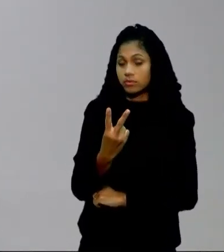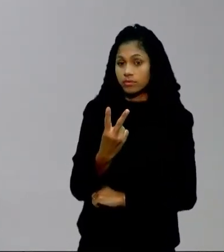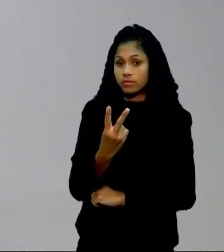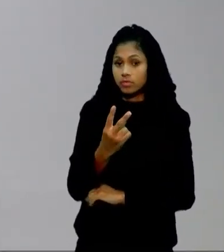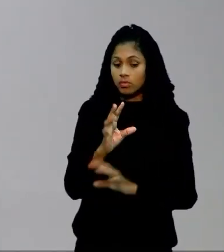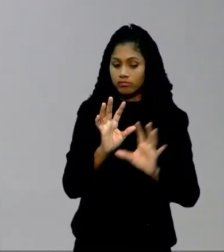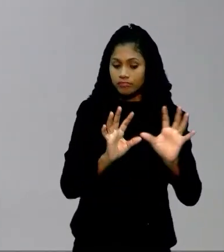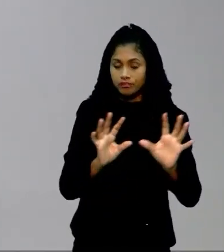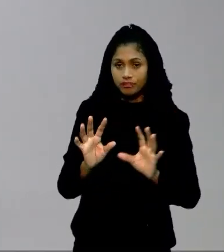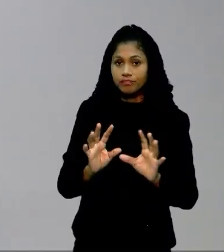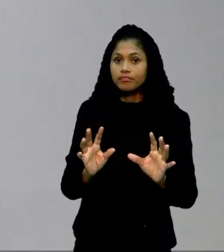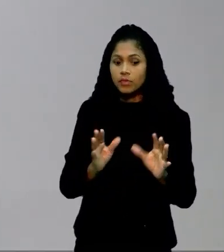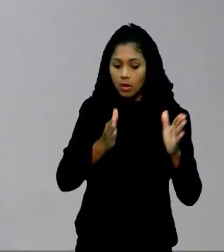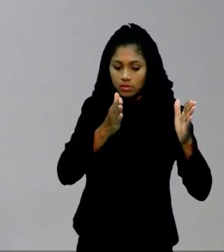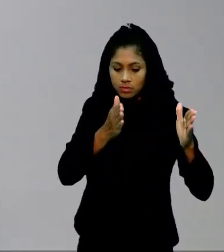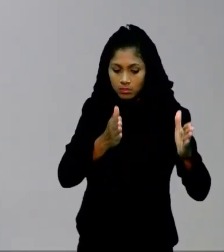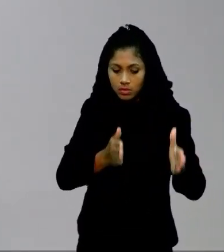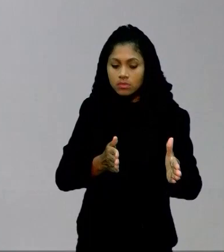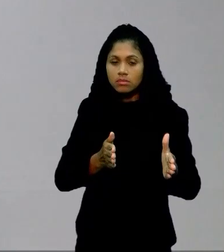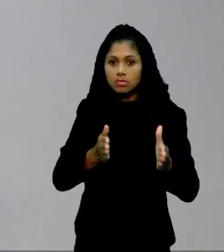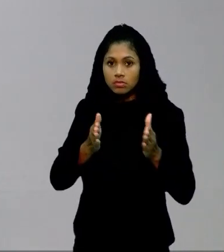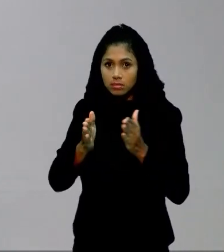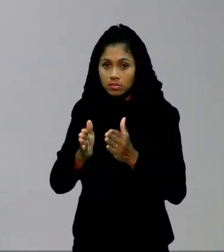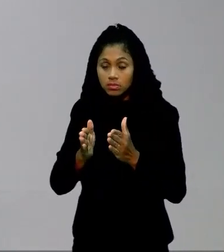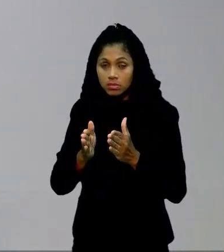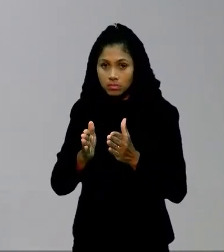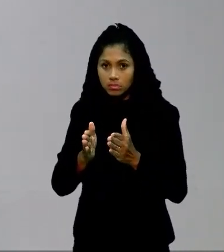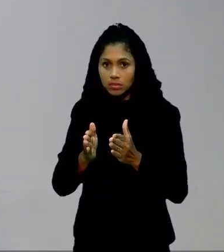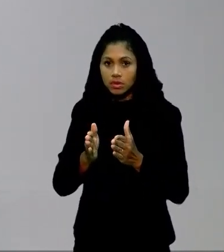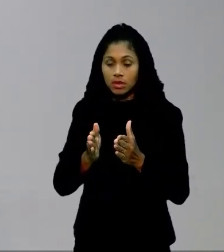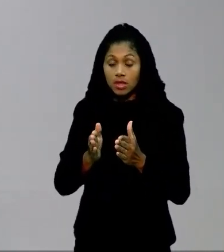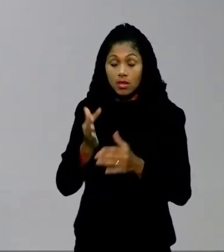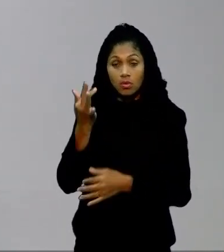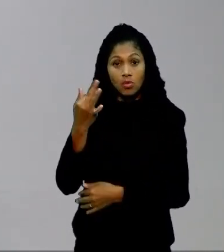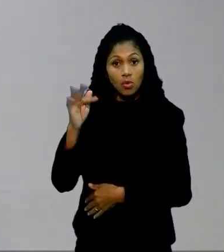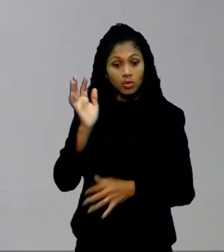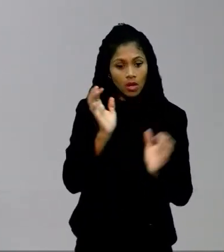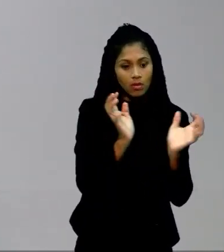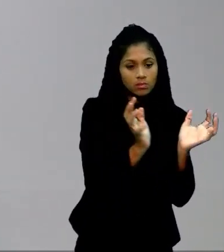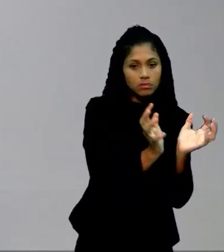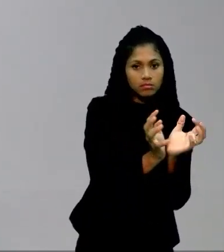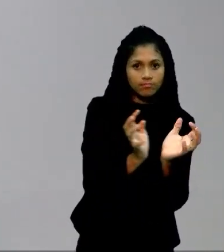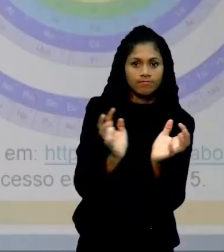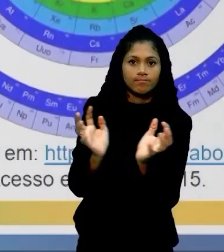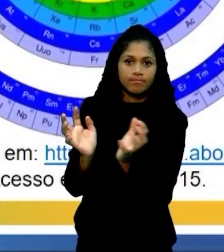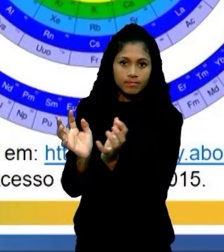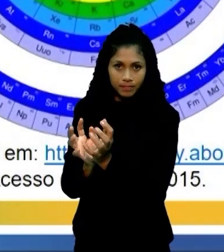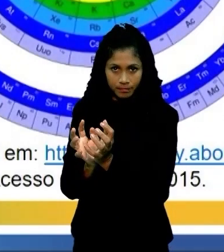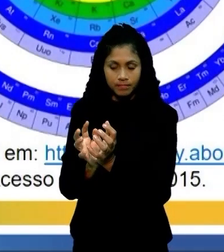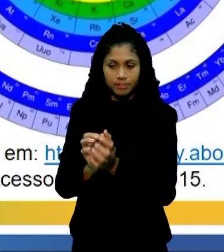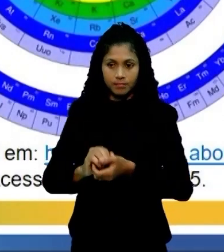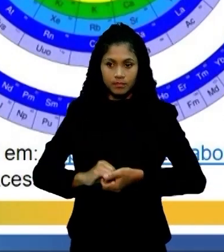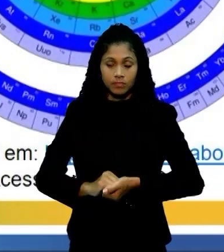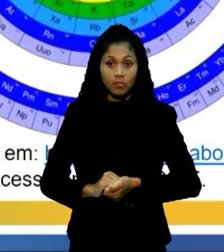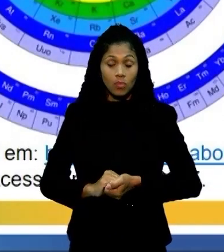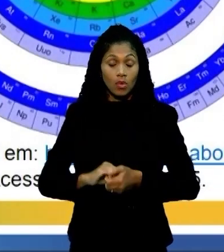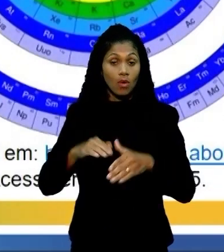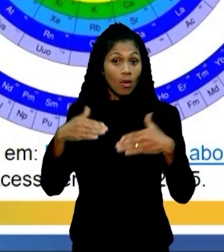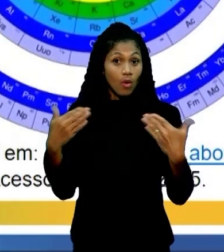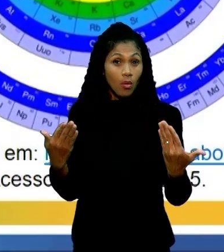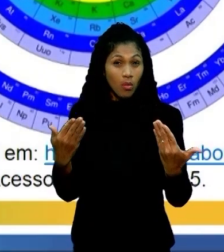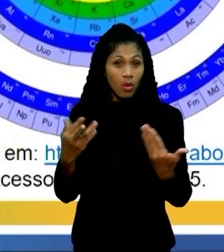os períodos e a outra são os grupos ou famílias. Não é isso? Então, vem comigo. Qual o gabarito da